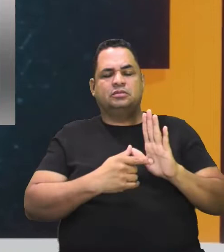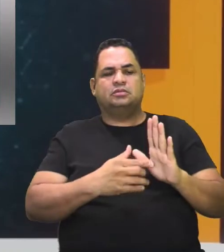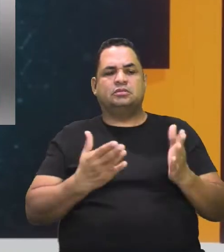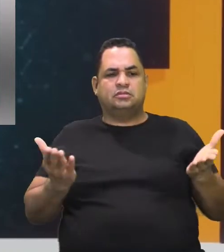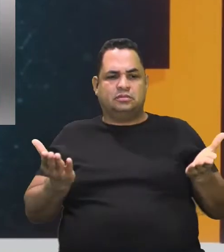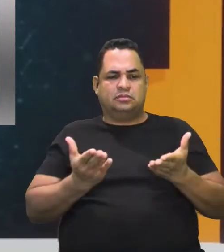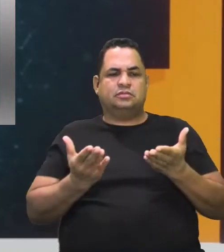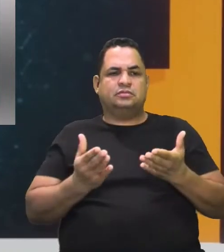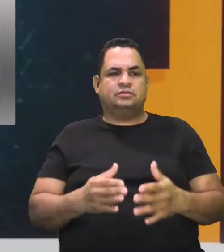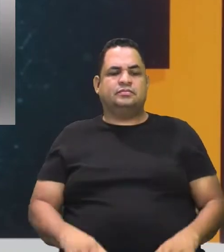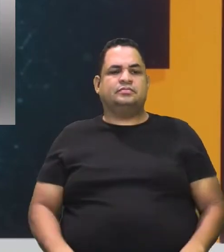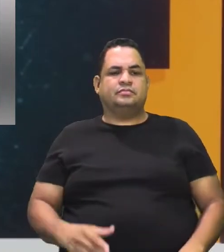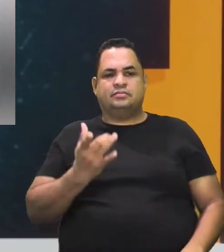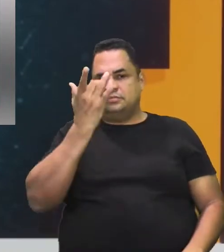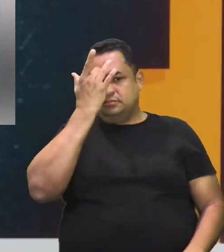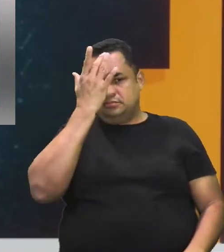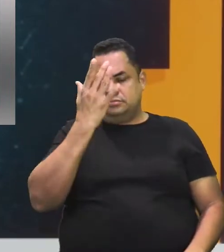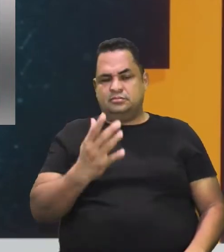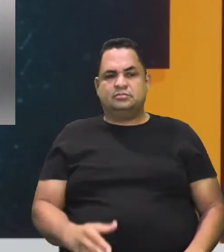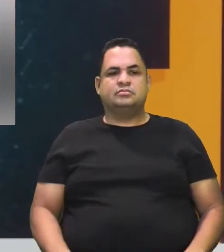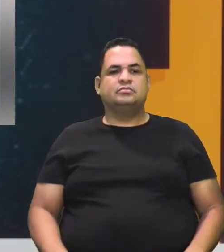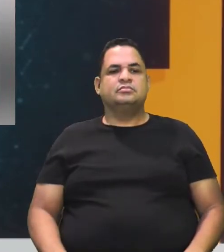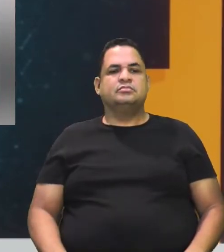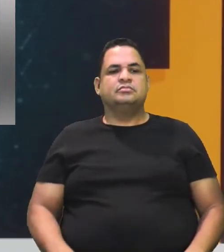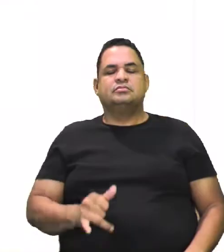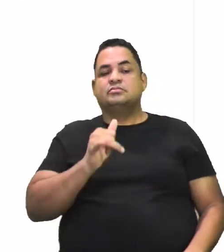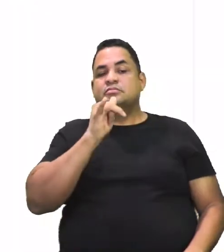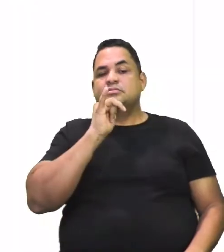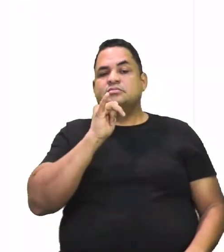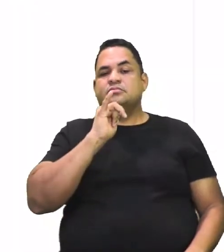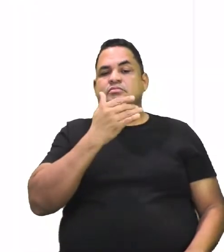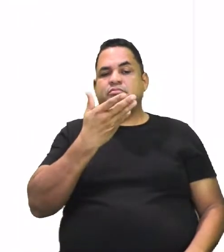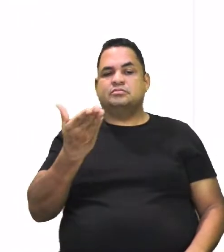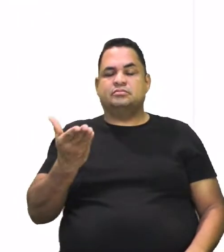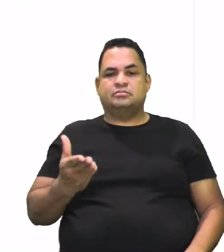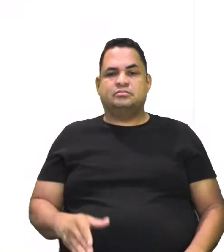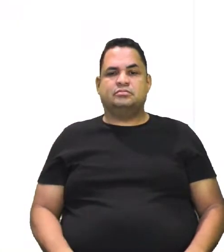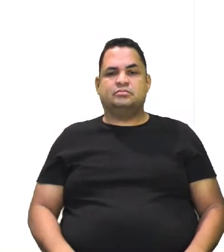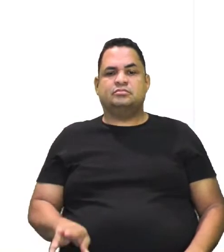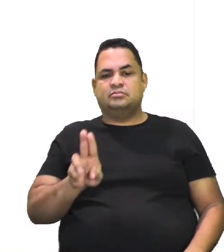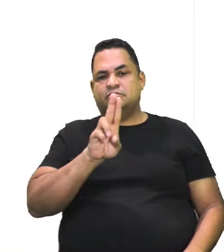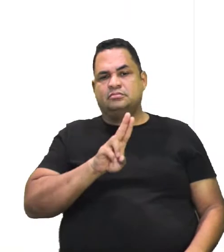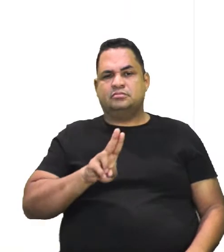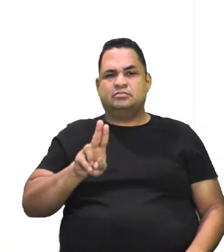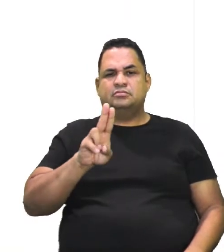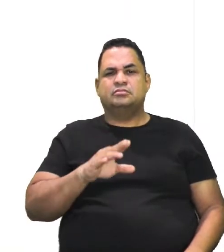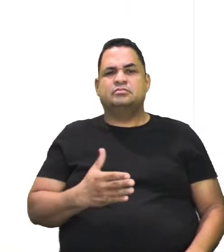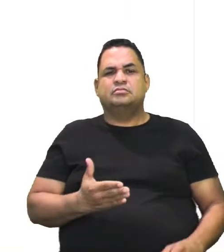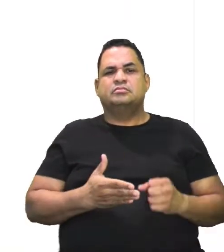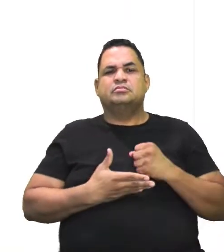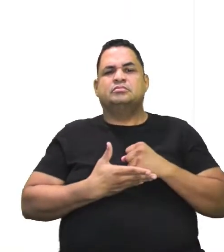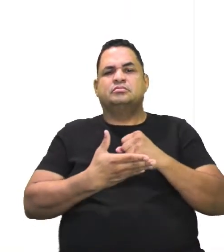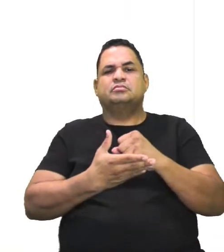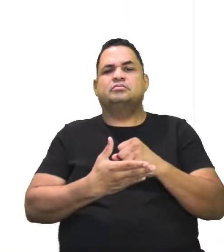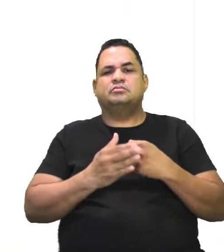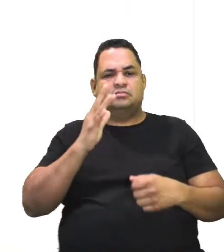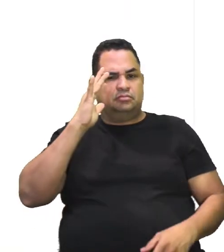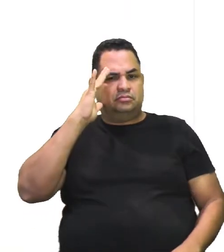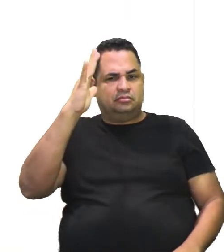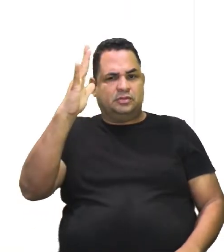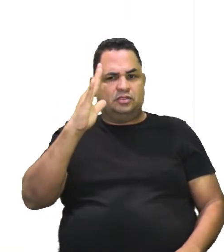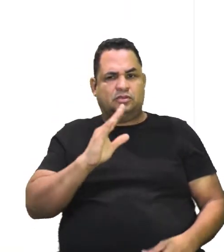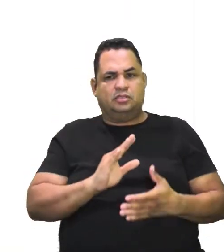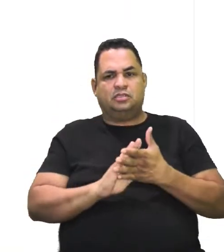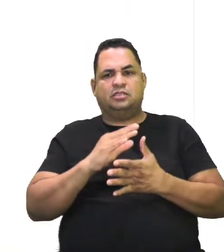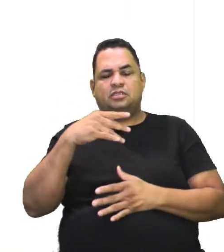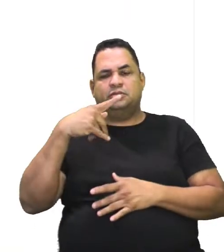para vocês e aí fica fácil. Vamos ver? Olha um exemplo. Falando então dessa aplicação, com base no teorema de